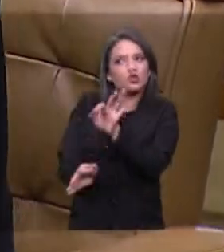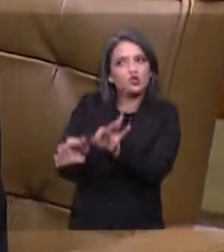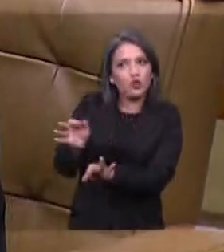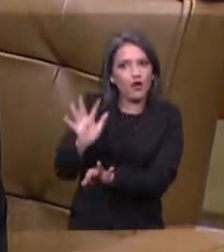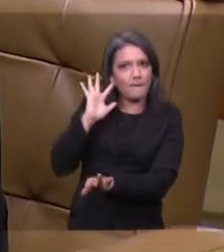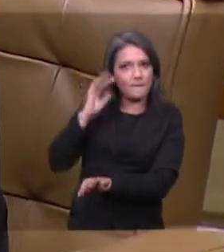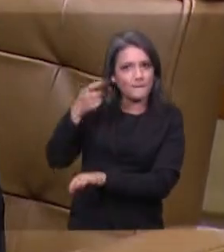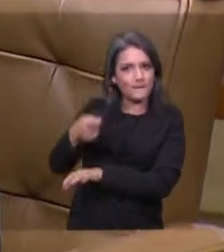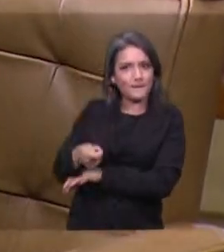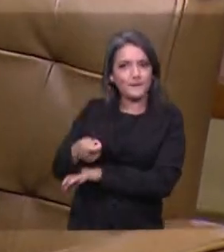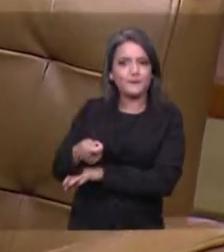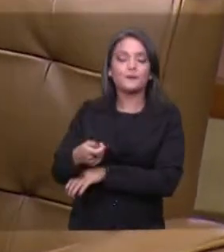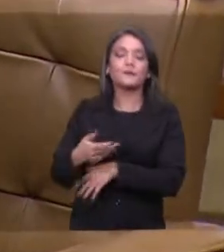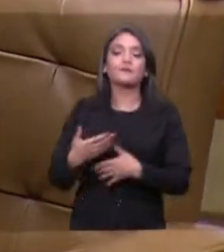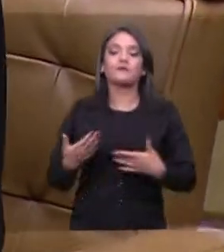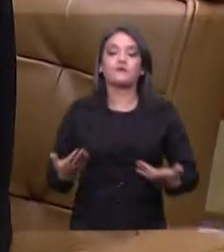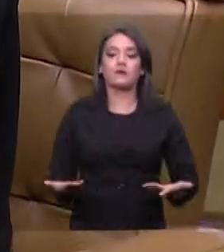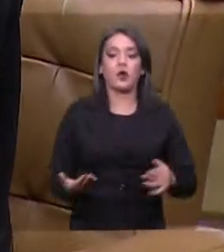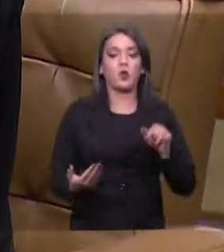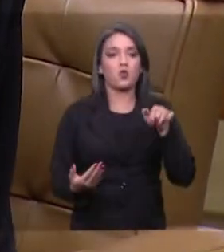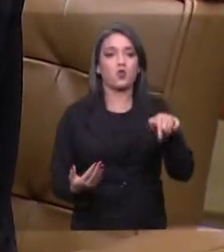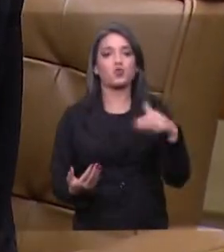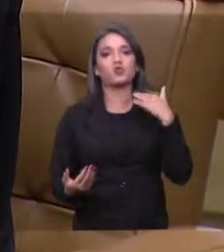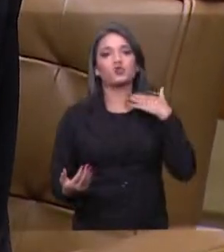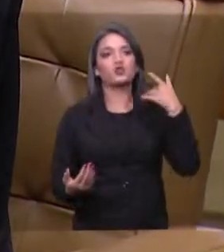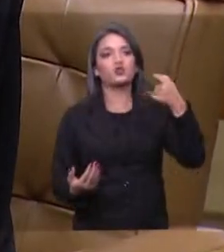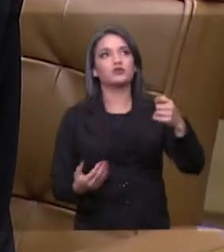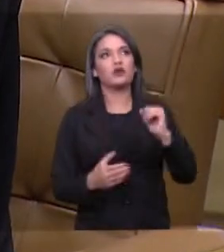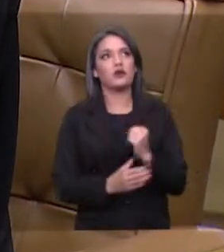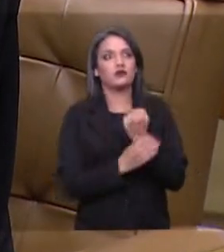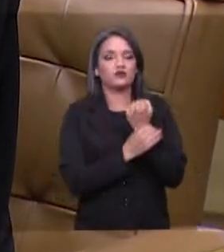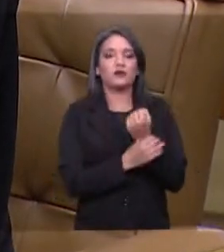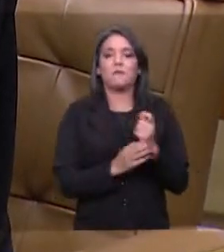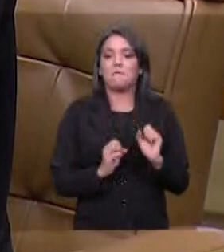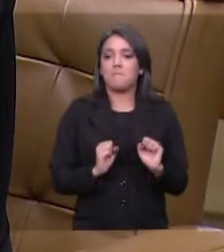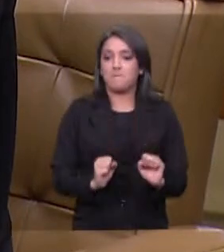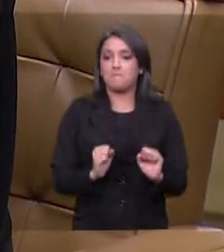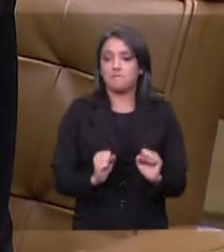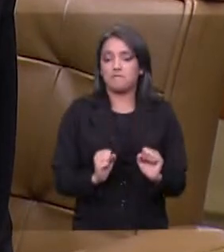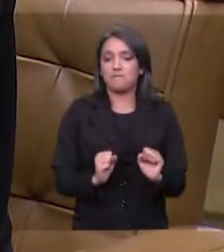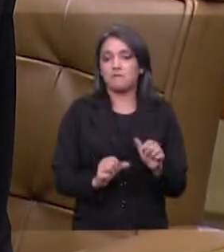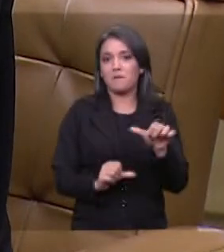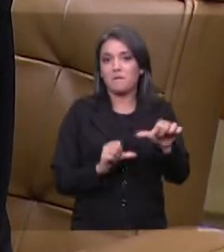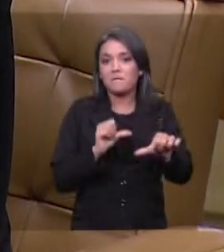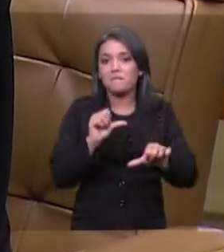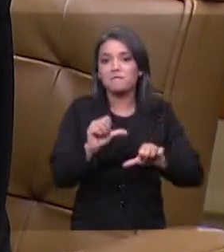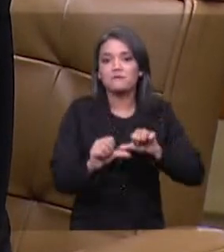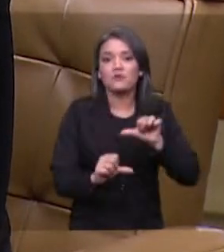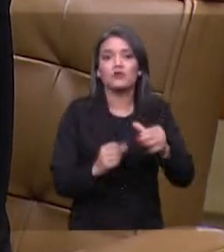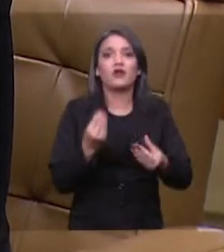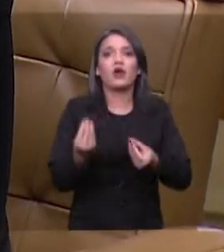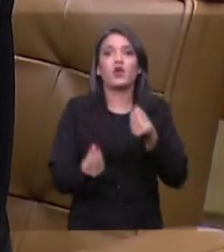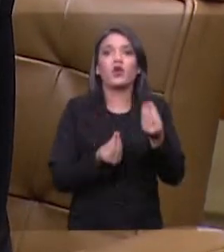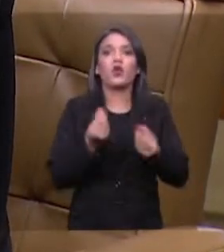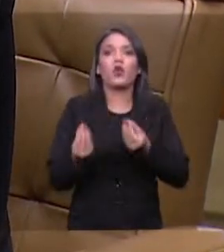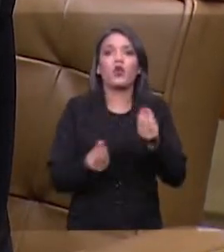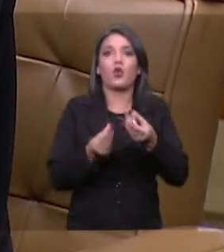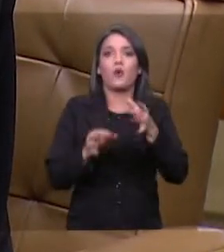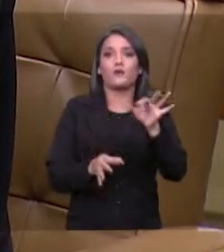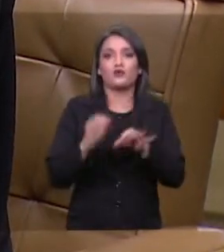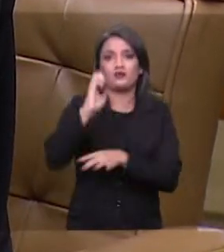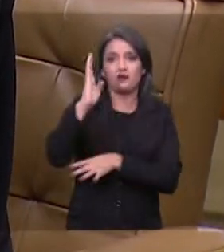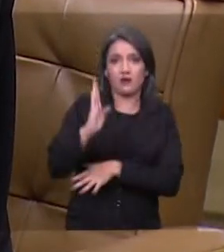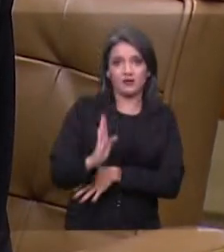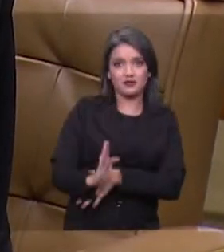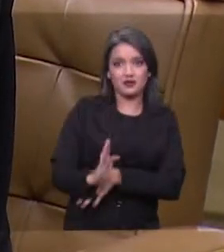Estou convicto que a existência do juiz de garantias poderá efetivamente mudar o rumo da justiça brasileira, pois,